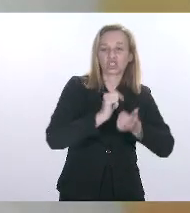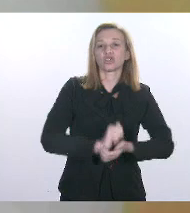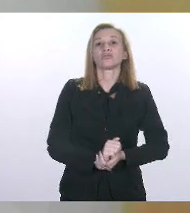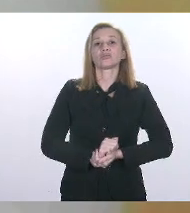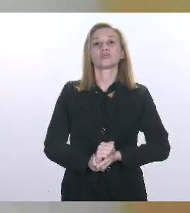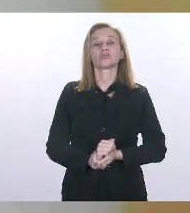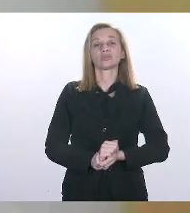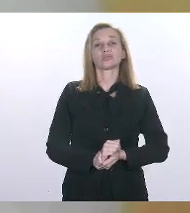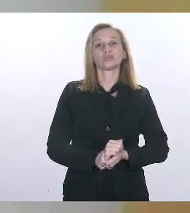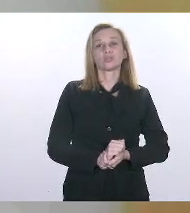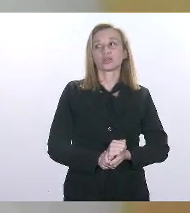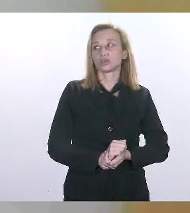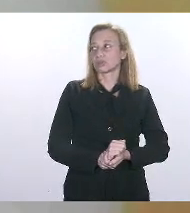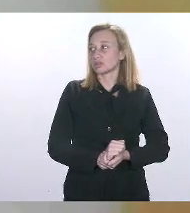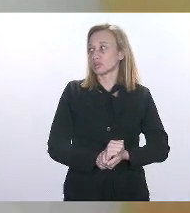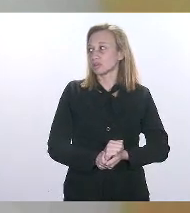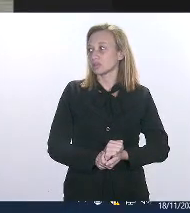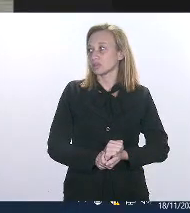os membros, sei que